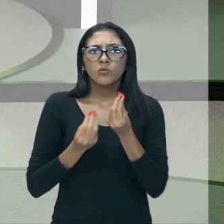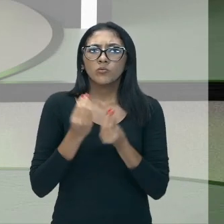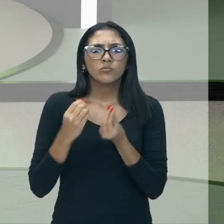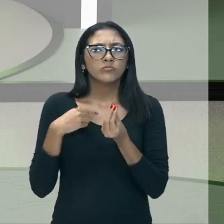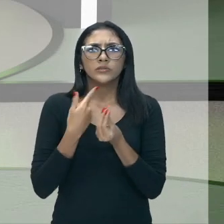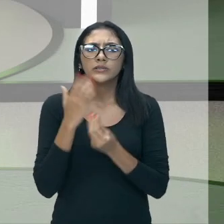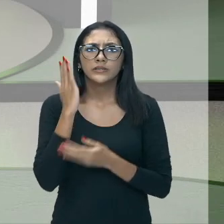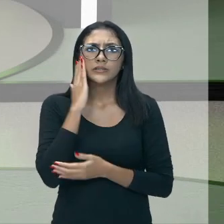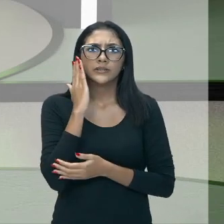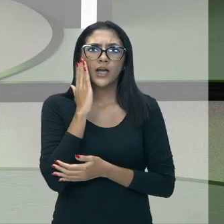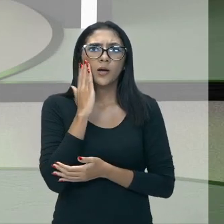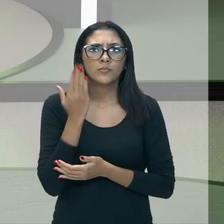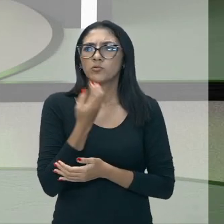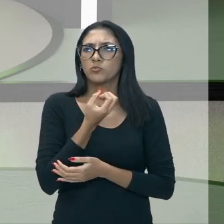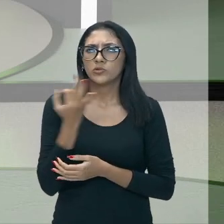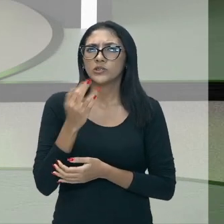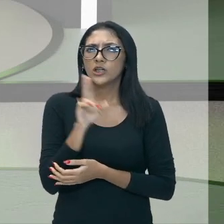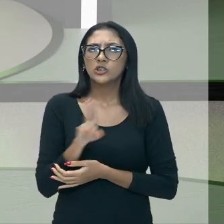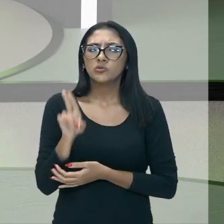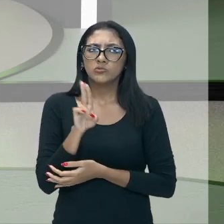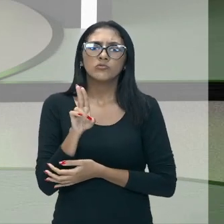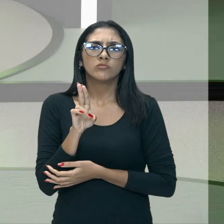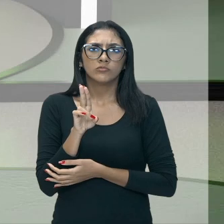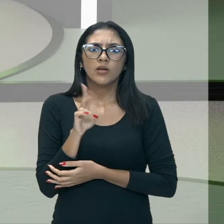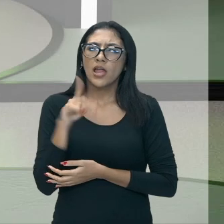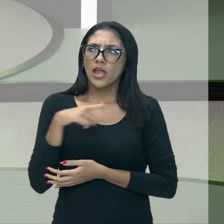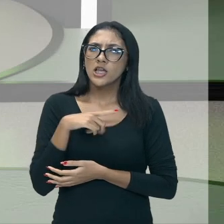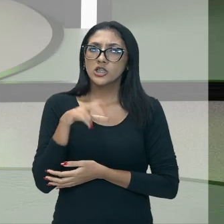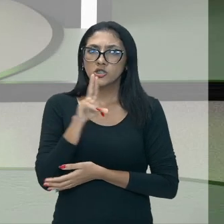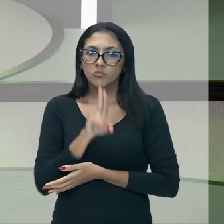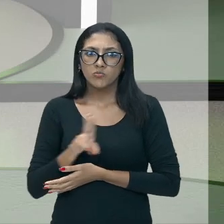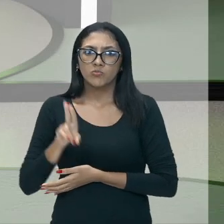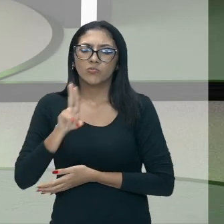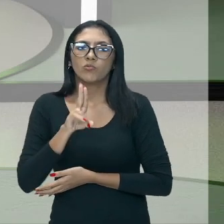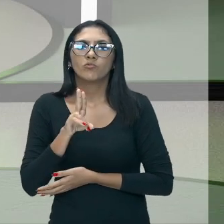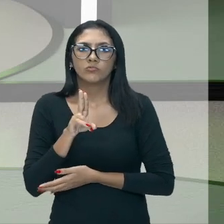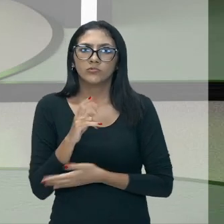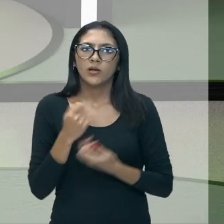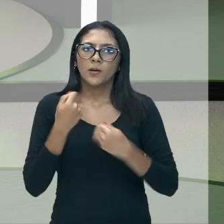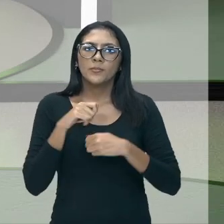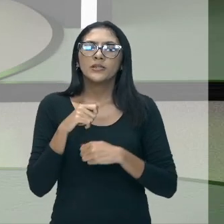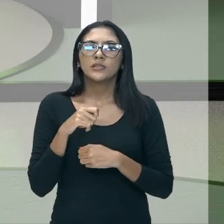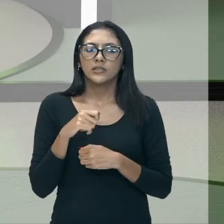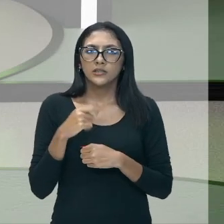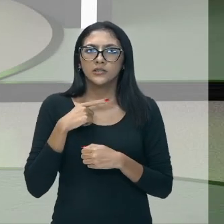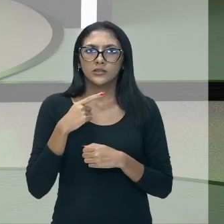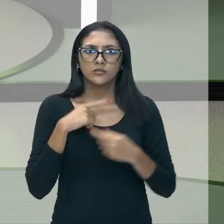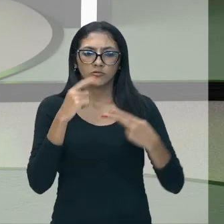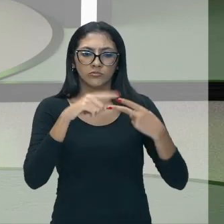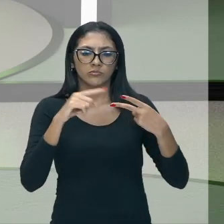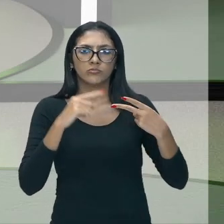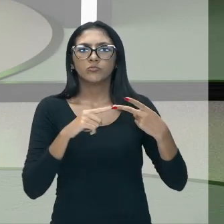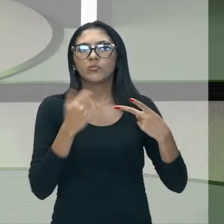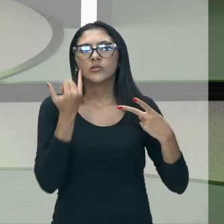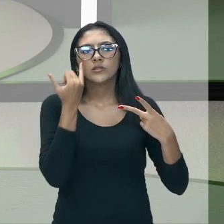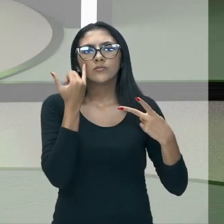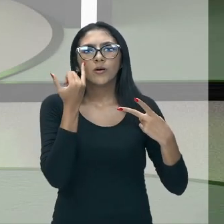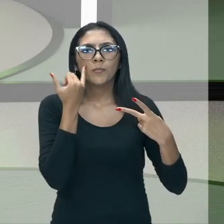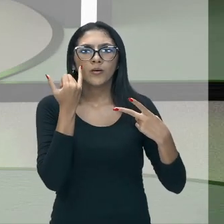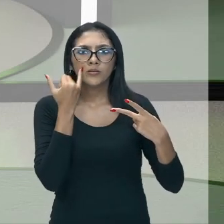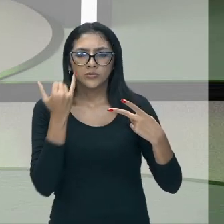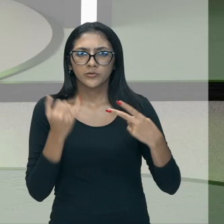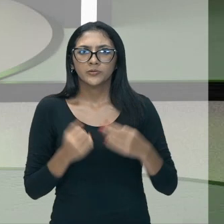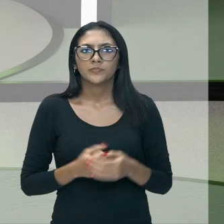esse consumo de energia? Esse consumo de energia, eu dependo de duas grandezas que vão